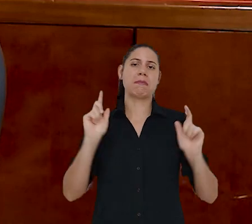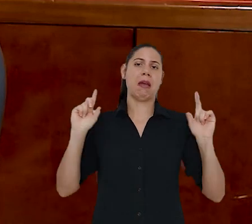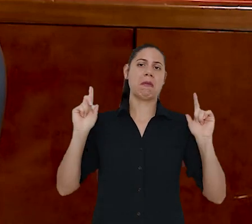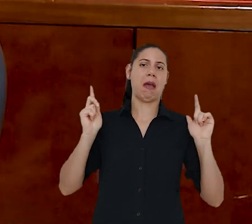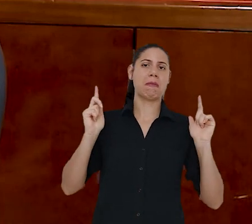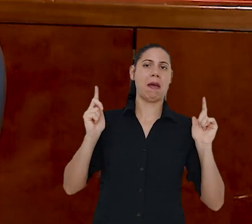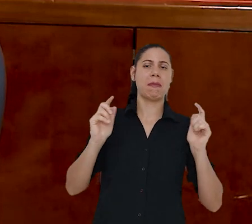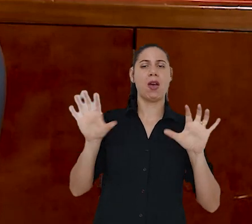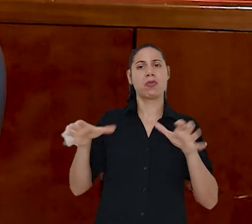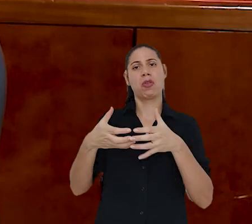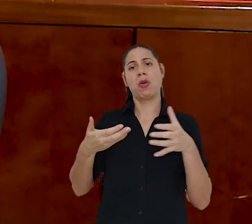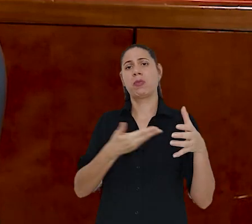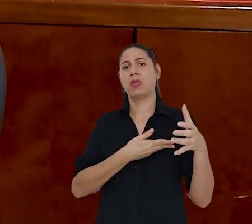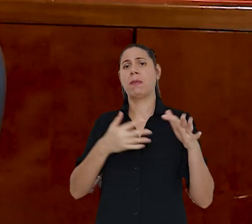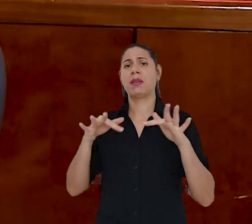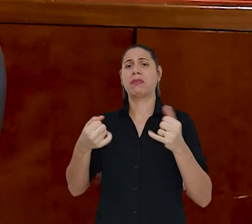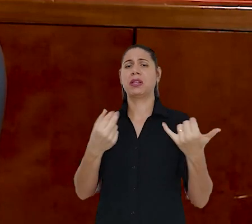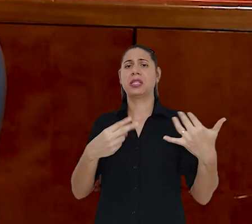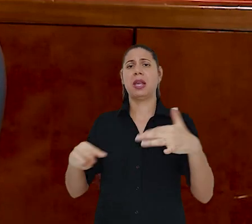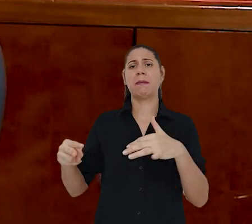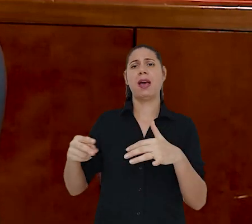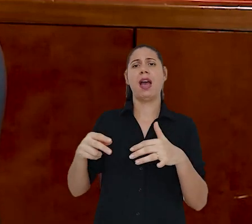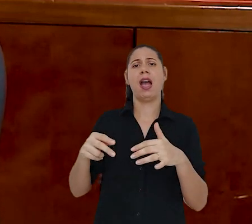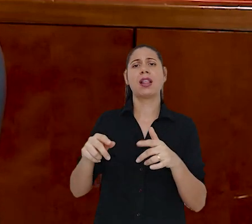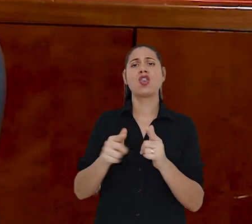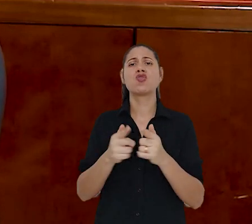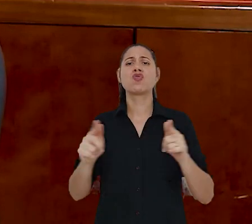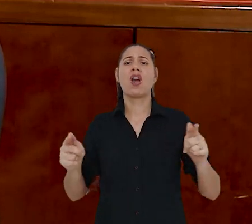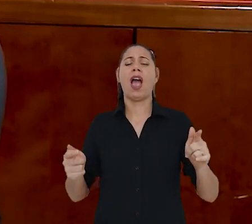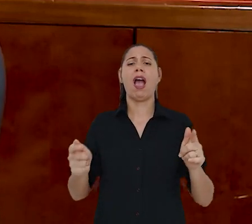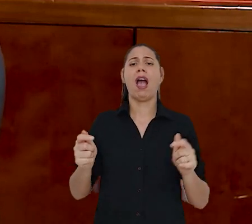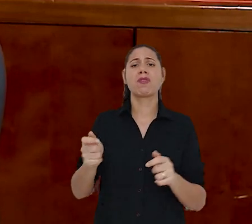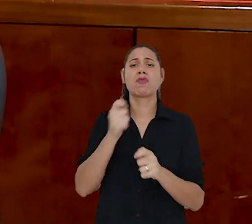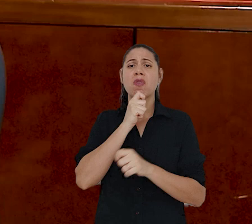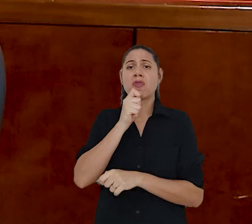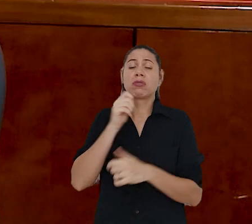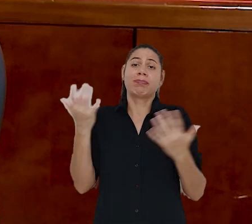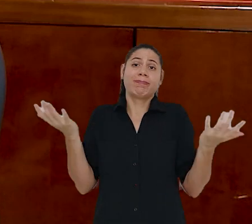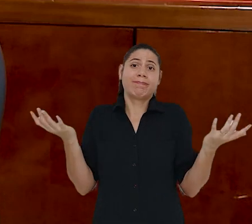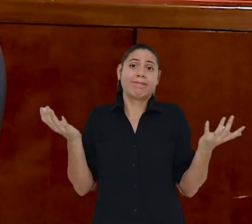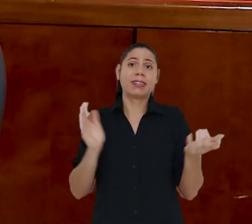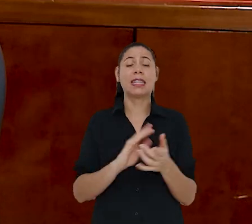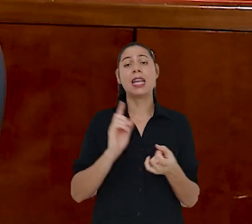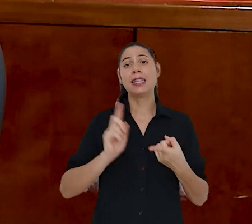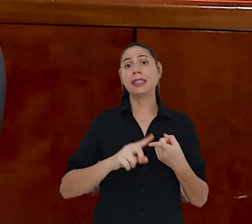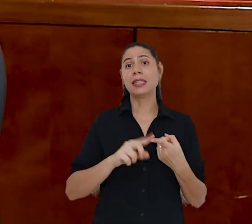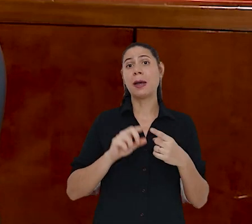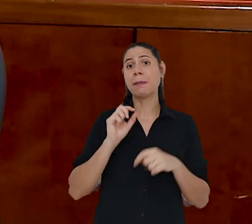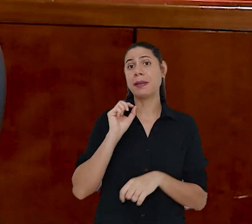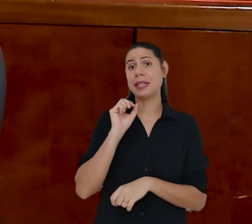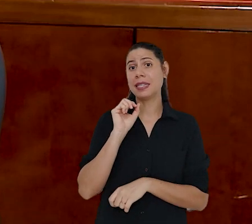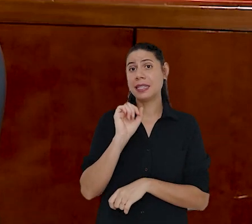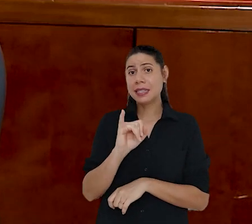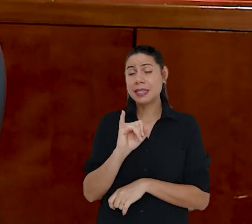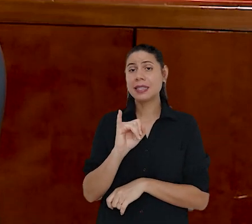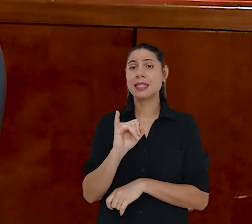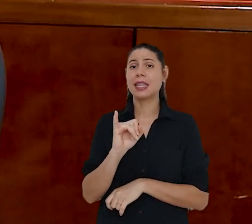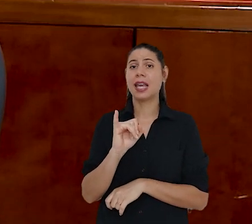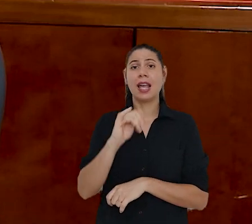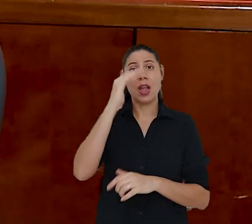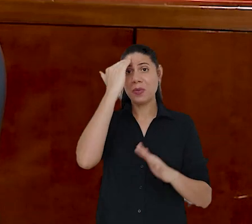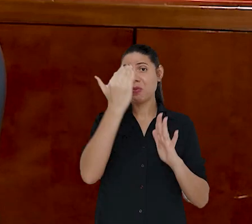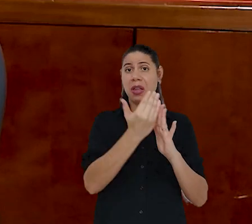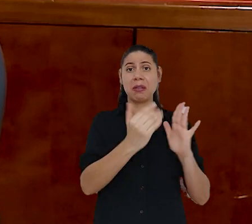recreativamente com um grupo de amigos no final de semana, num churrasquinho. E outra coisa, e se o fizer fora dos termos da